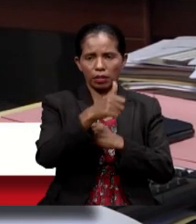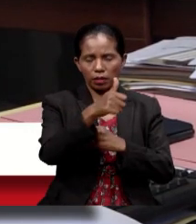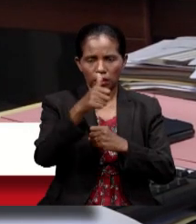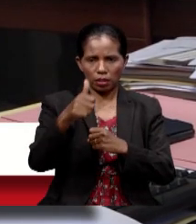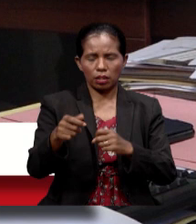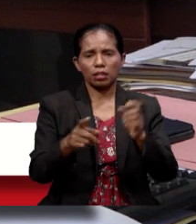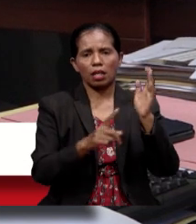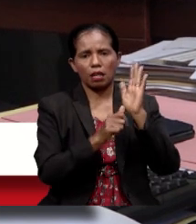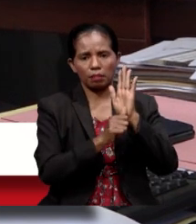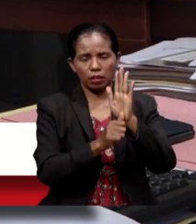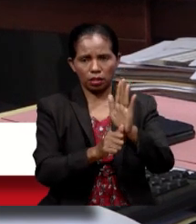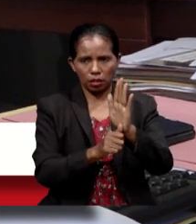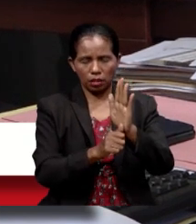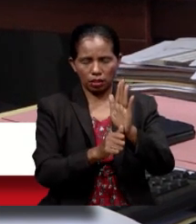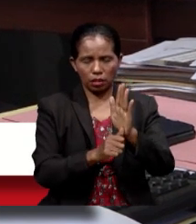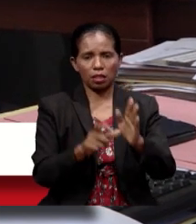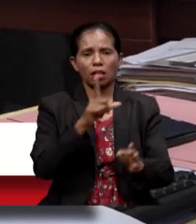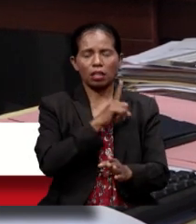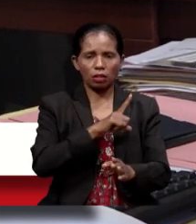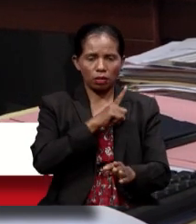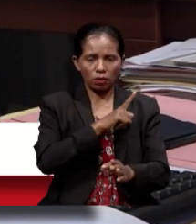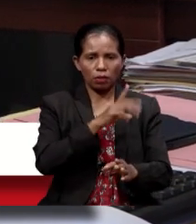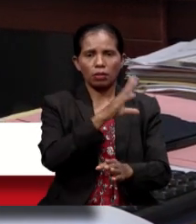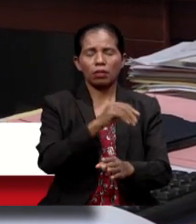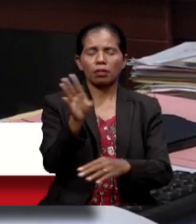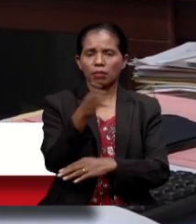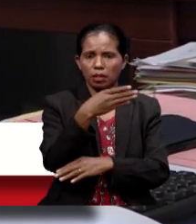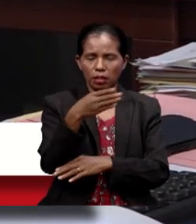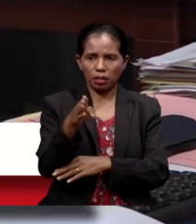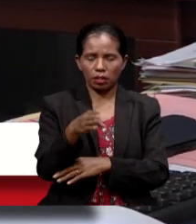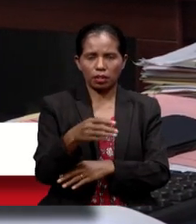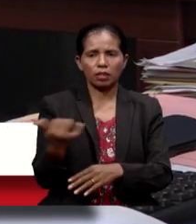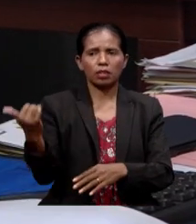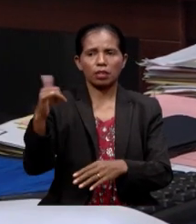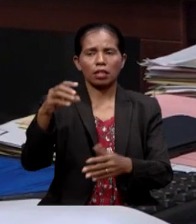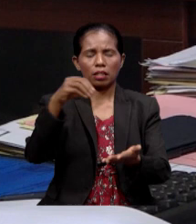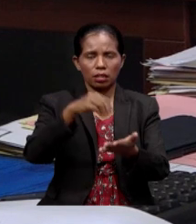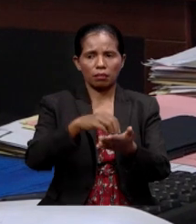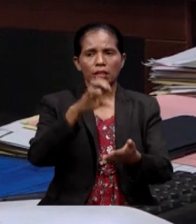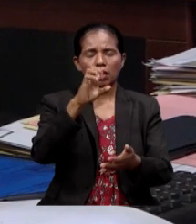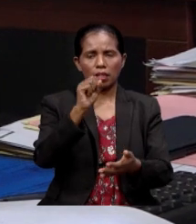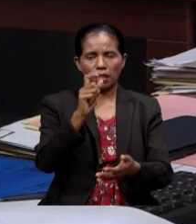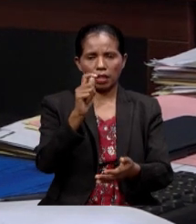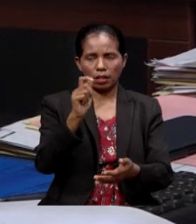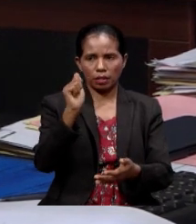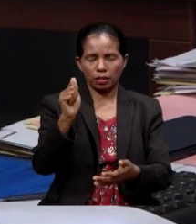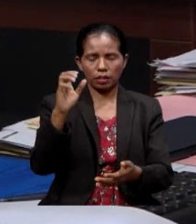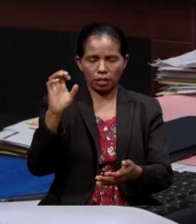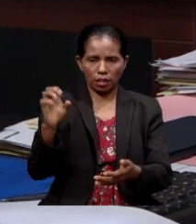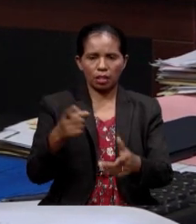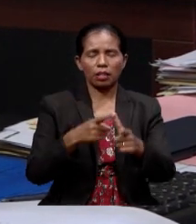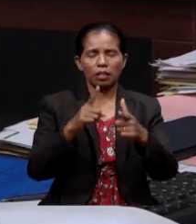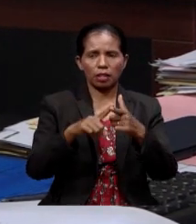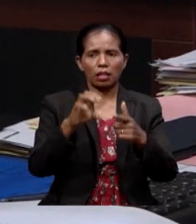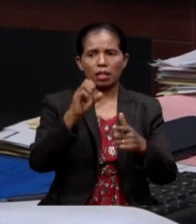apresente nenia símbolo. Agora nenia mecanismo ne sira hatama esta é. Depois es hatama te esta é,